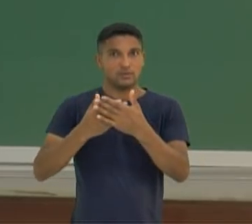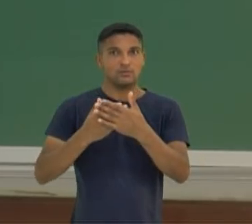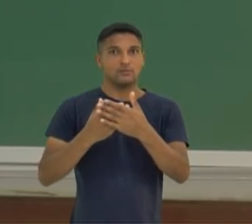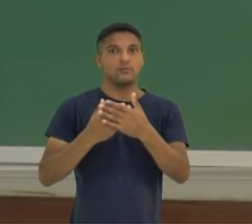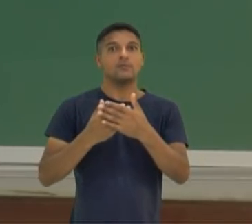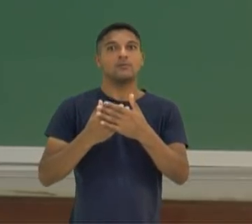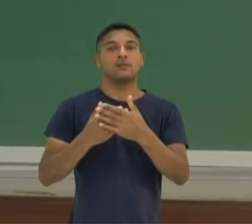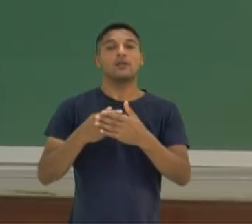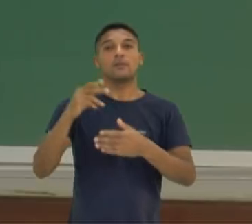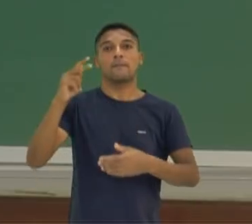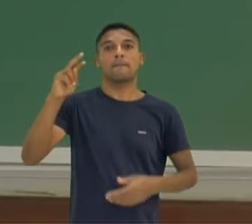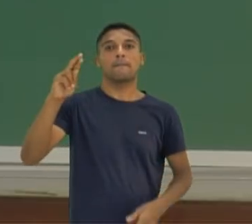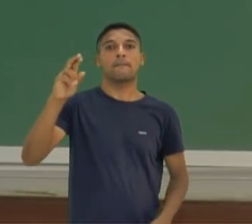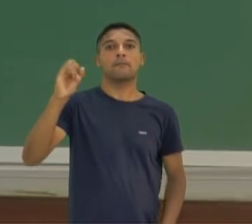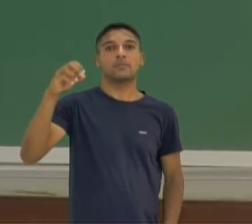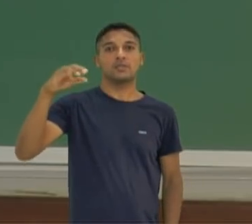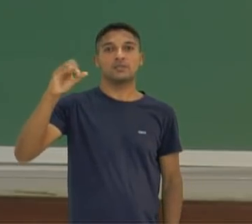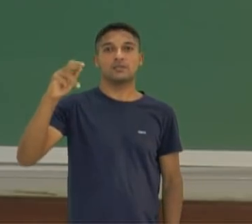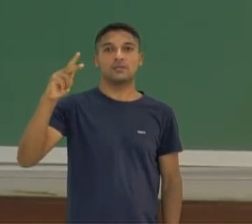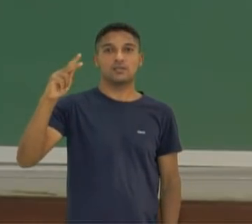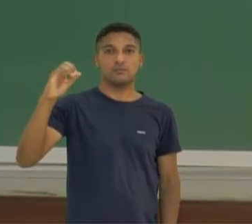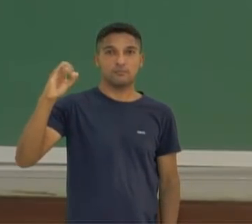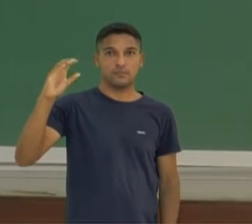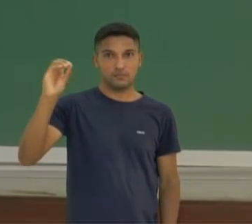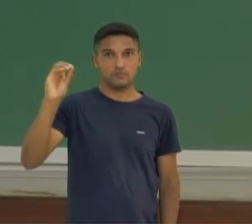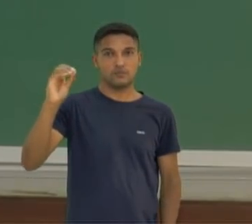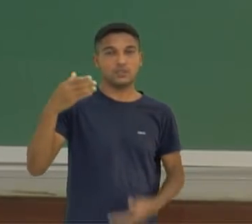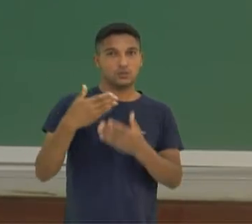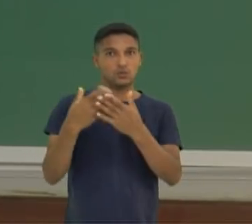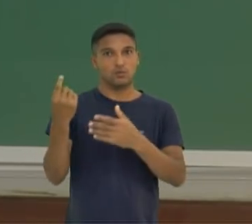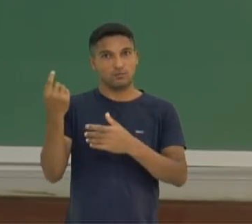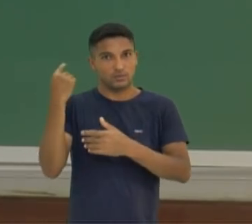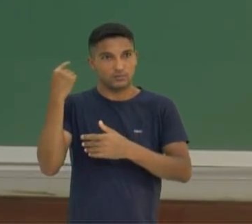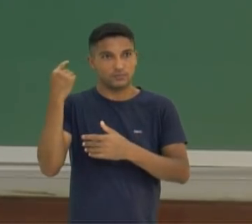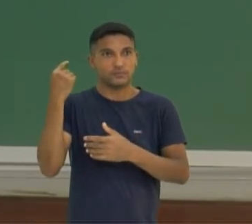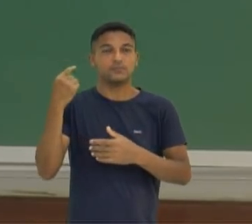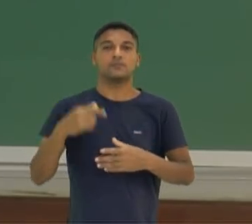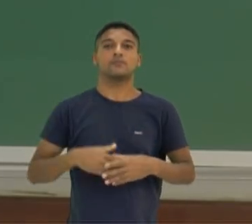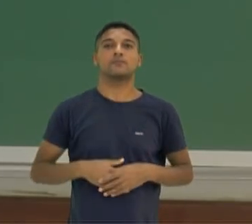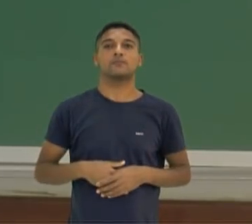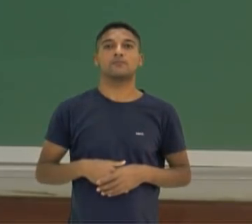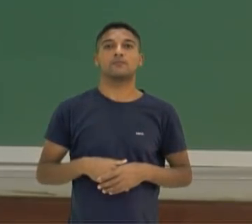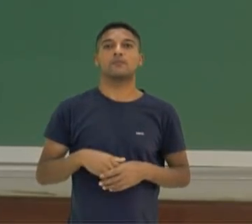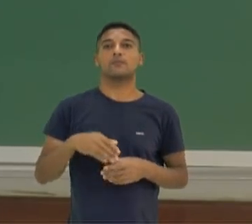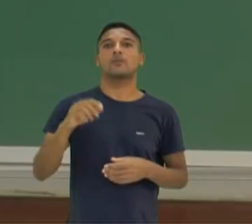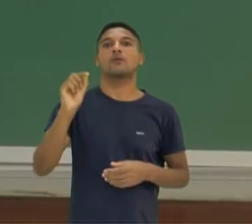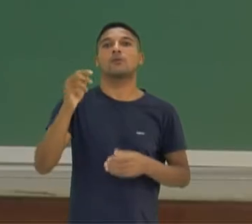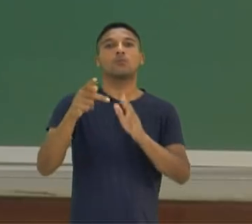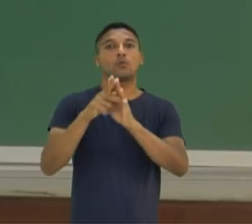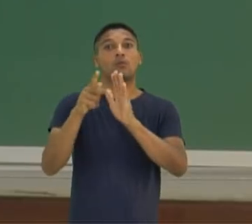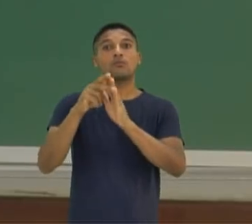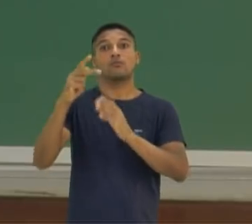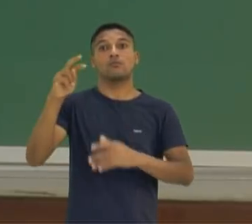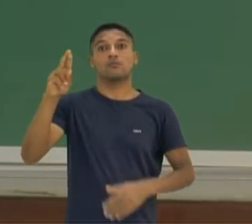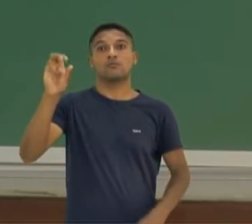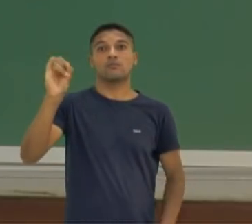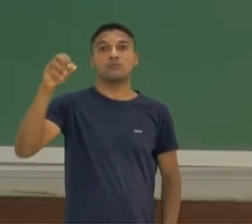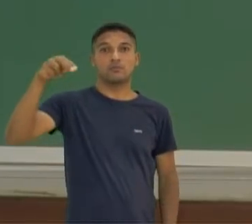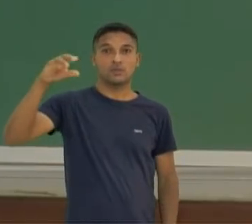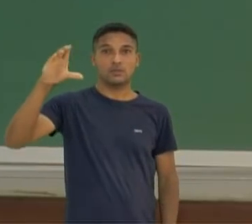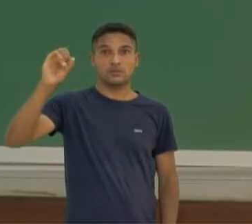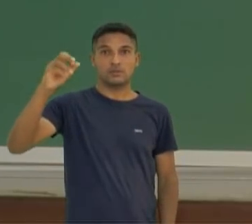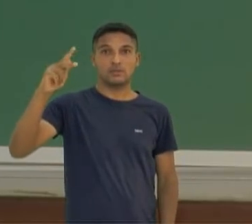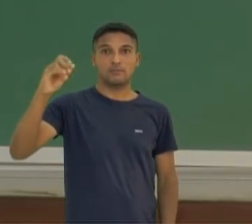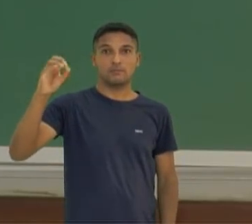para melhorar, para facilitar o cálculo de vocês. Nós vamos utilizar o princípio simétrico. Vamos fazer